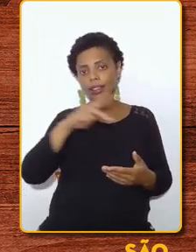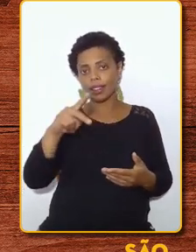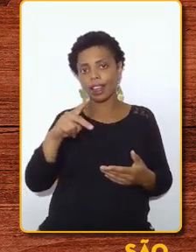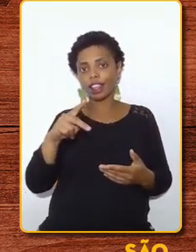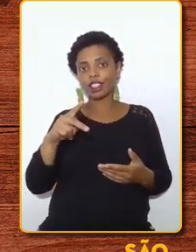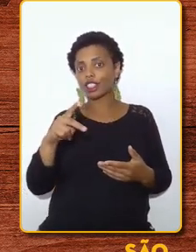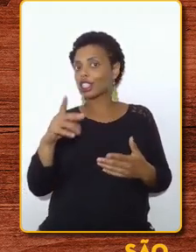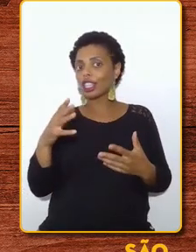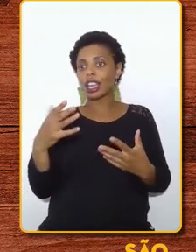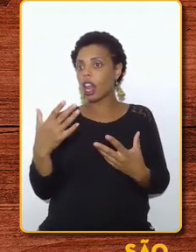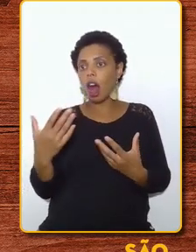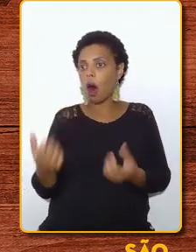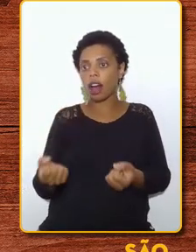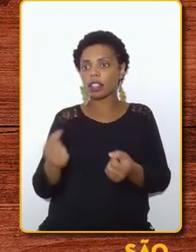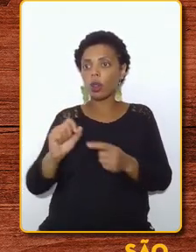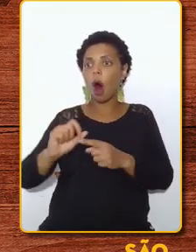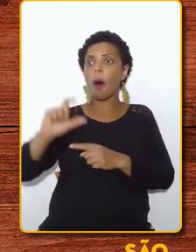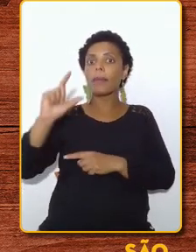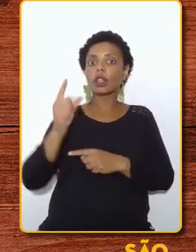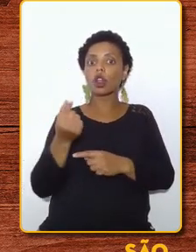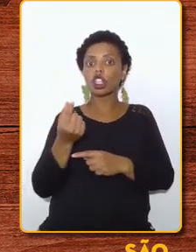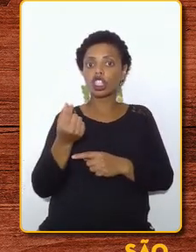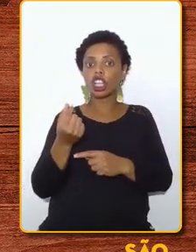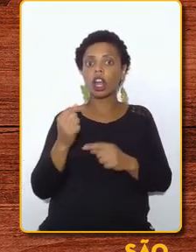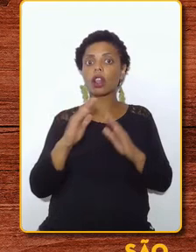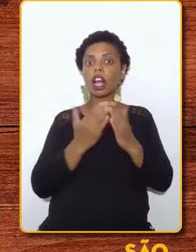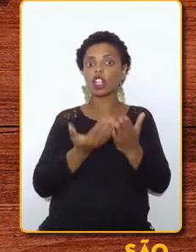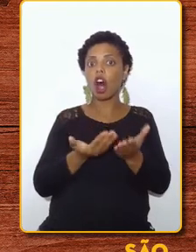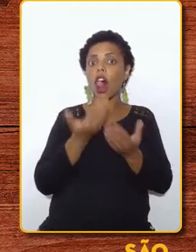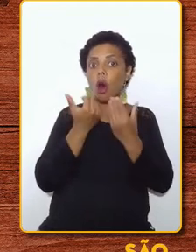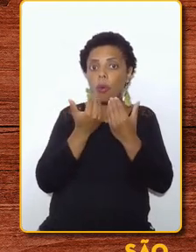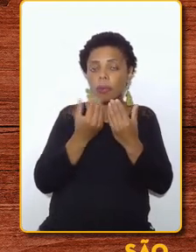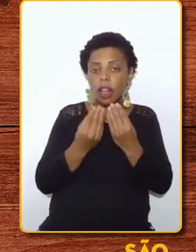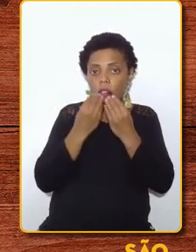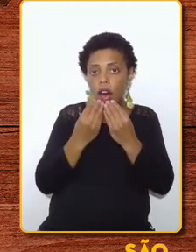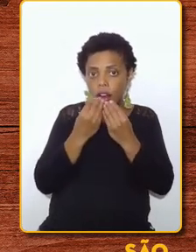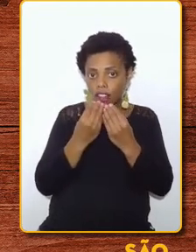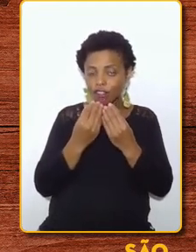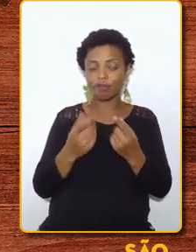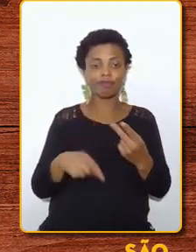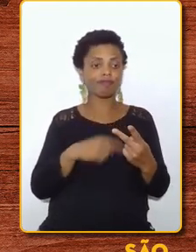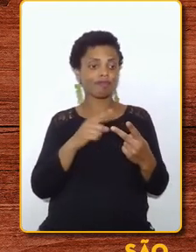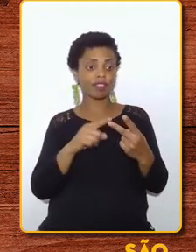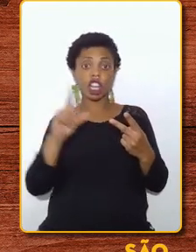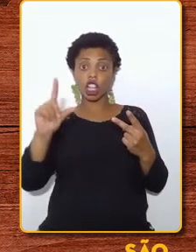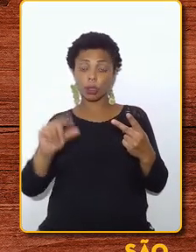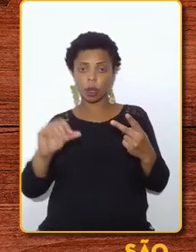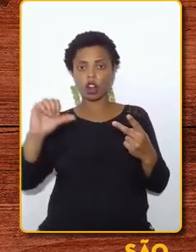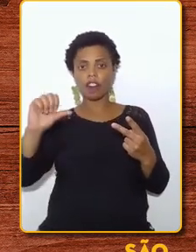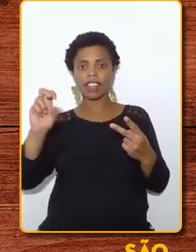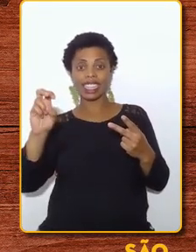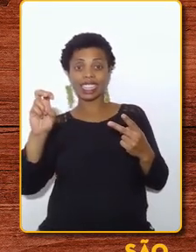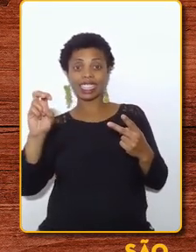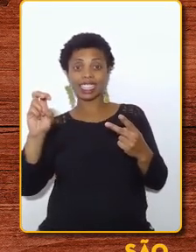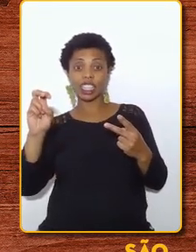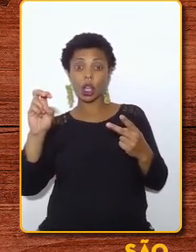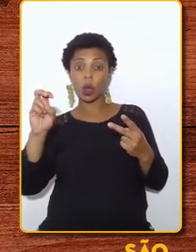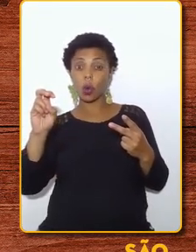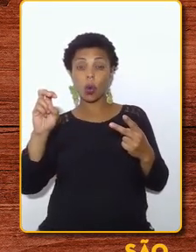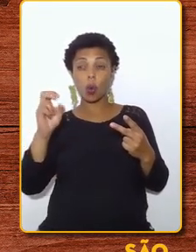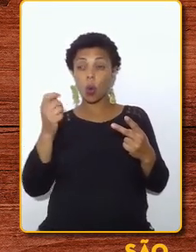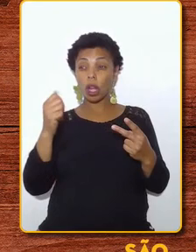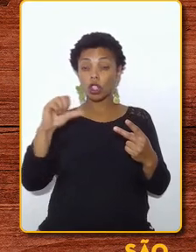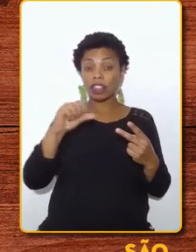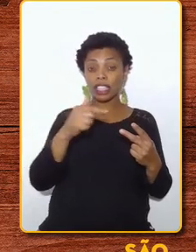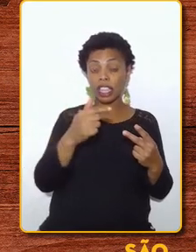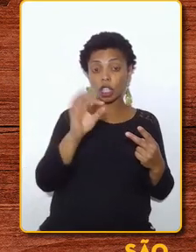do valor da merenda escolar, do repasse da merenda escolar, que diminuiu de 95% a 97% a dotação